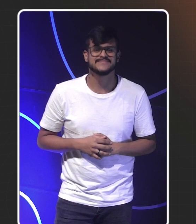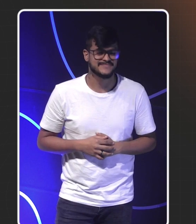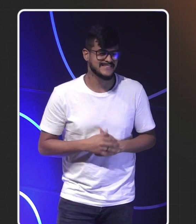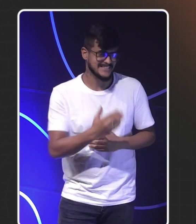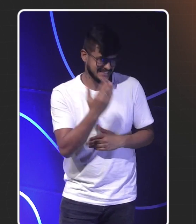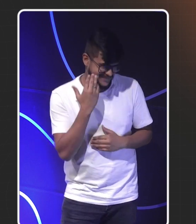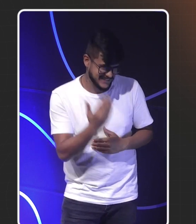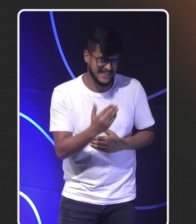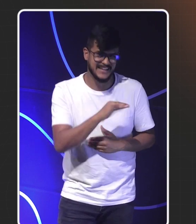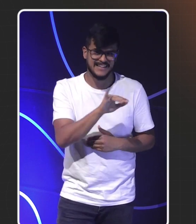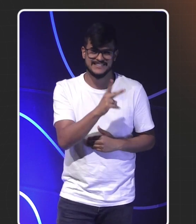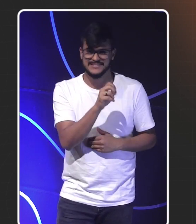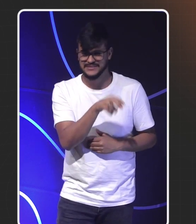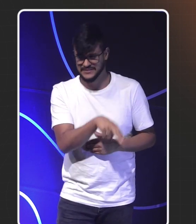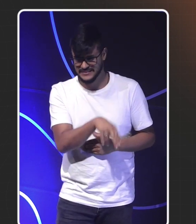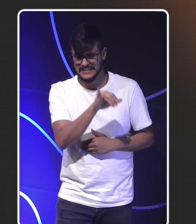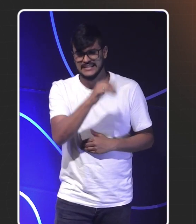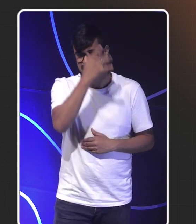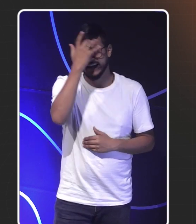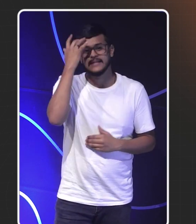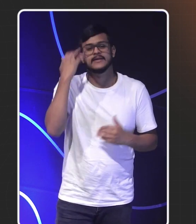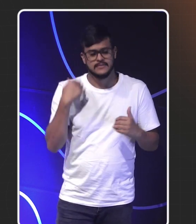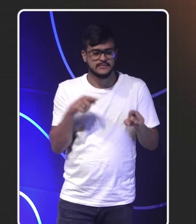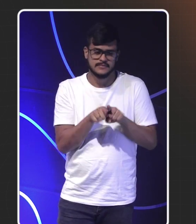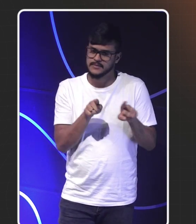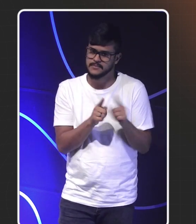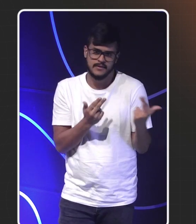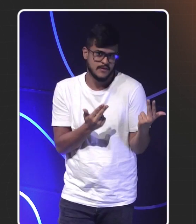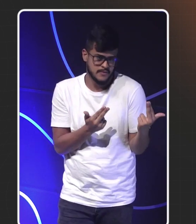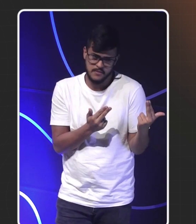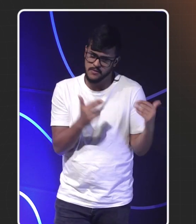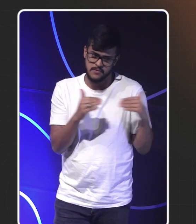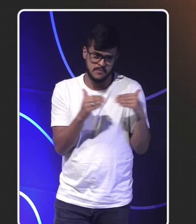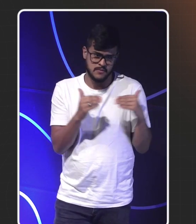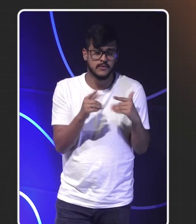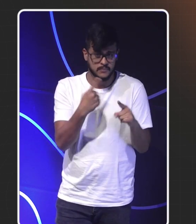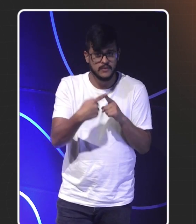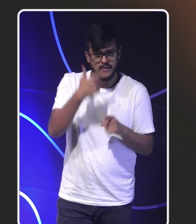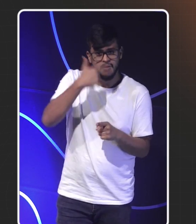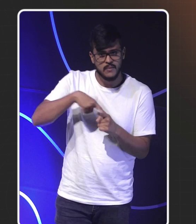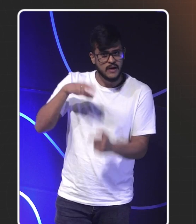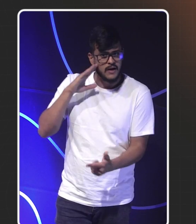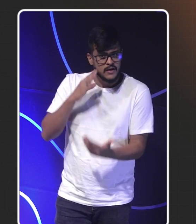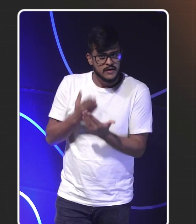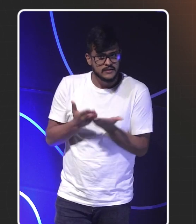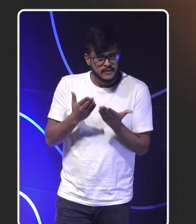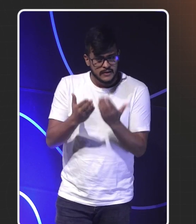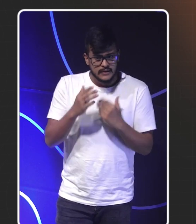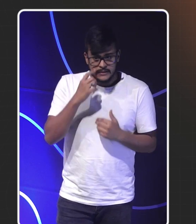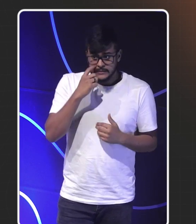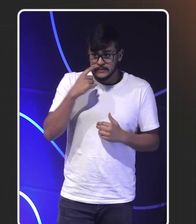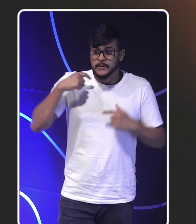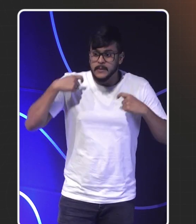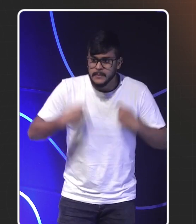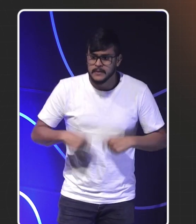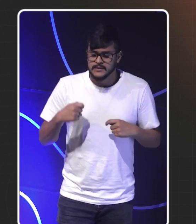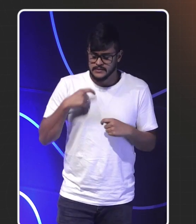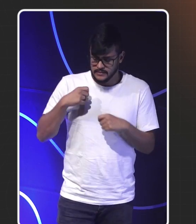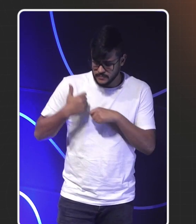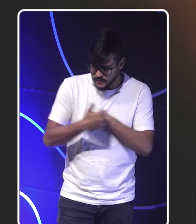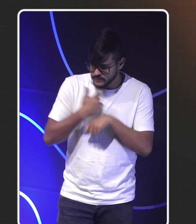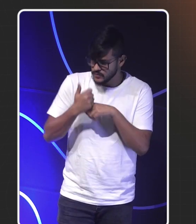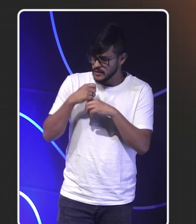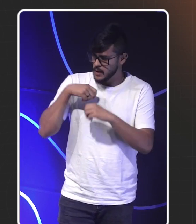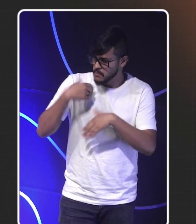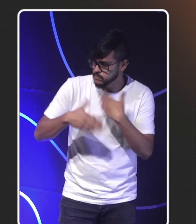Obrigado, Johnny. Eu costumo trabalhar com as pessoas que de fato eu acredito real, independente de que momento que elas estão de carreira e